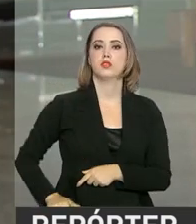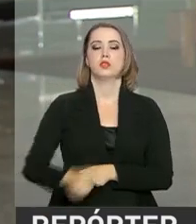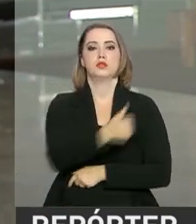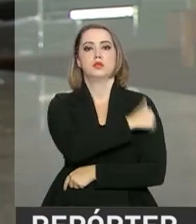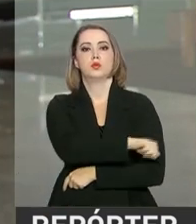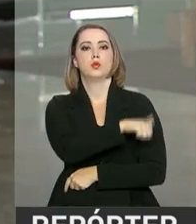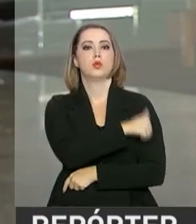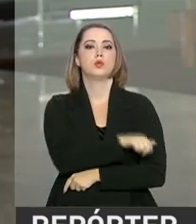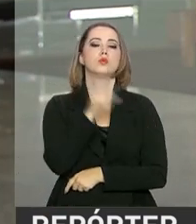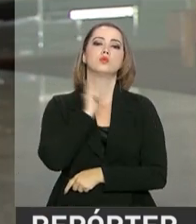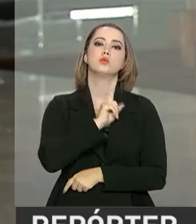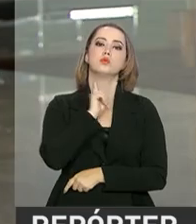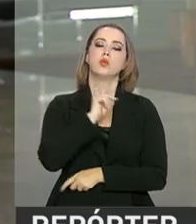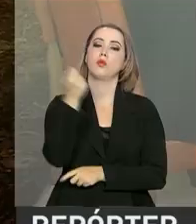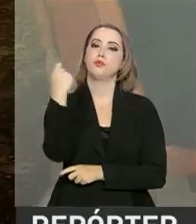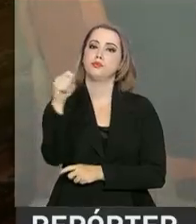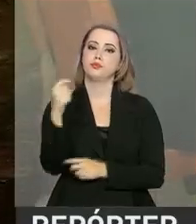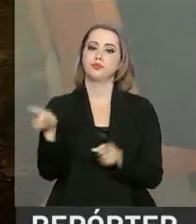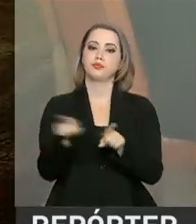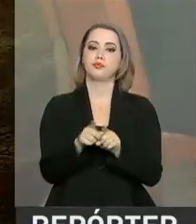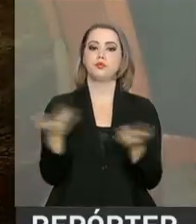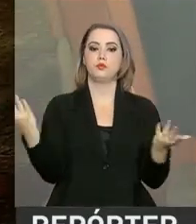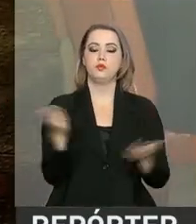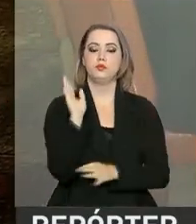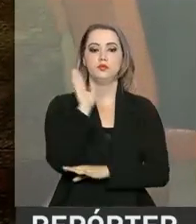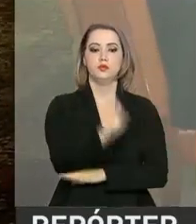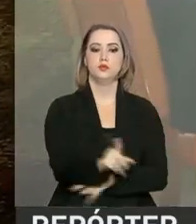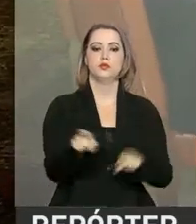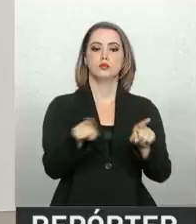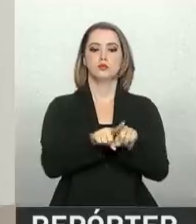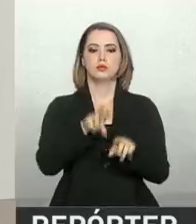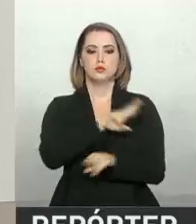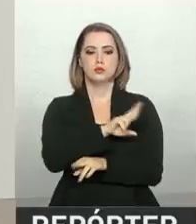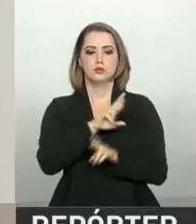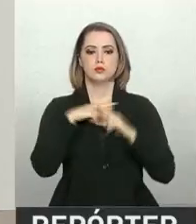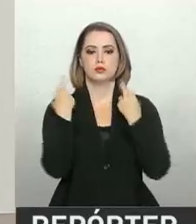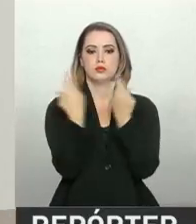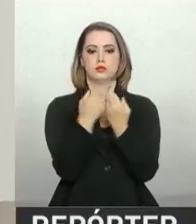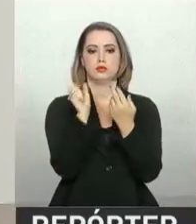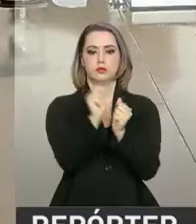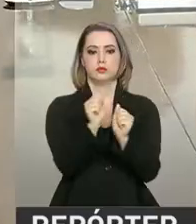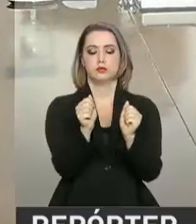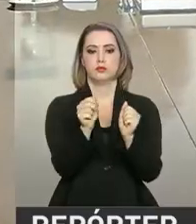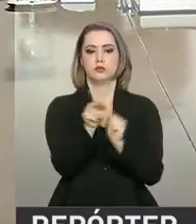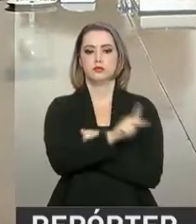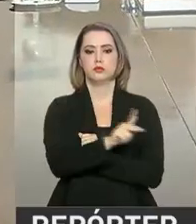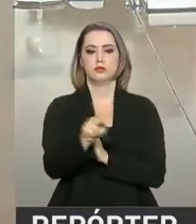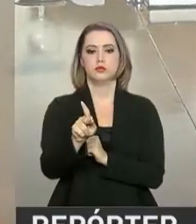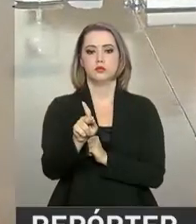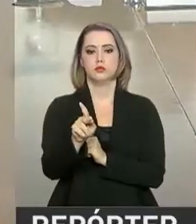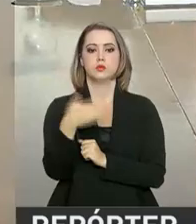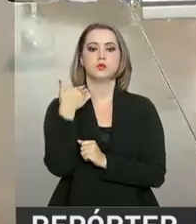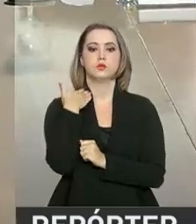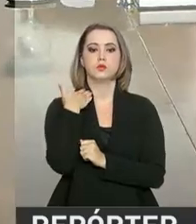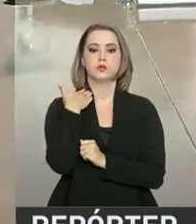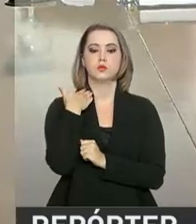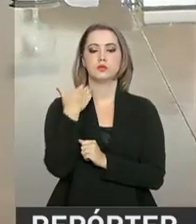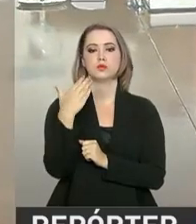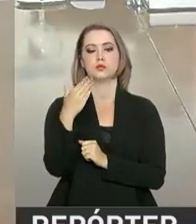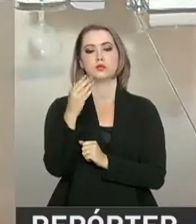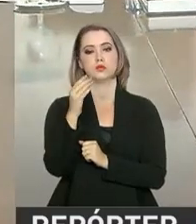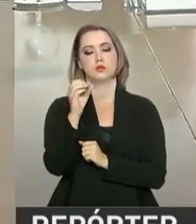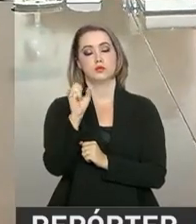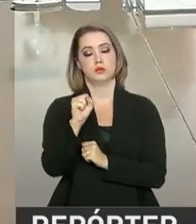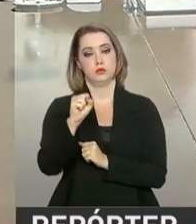e do Rio Grande do Sul. Agora à tarde, ele tem reunião com o presidente do Banco Regional de Desenvolvimento do Extremo Sul, Odacir